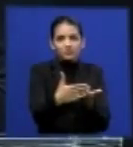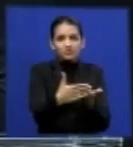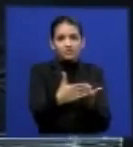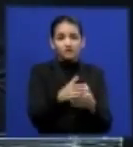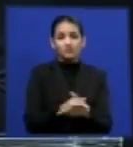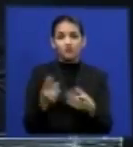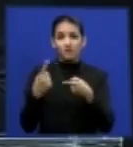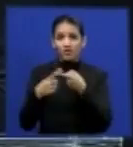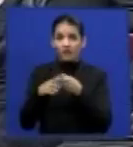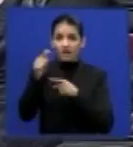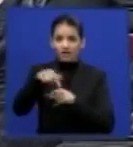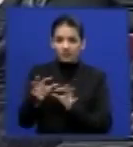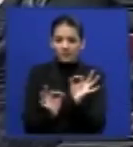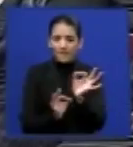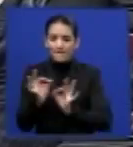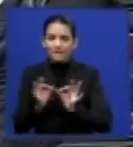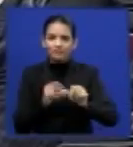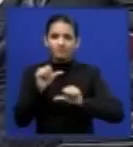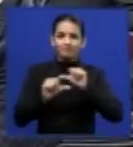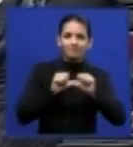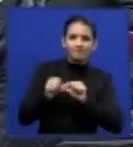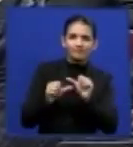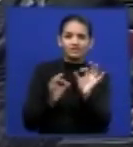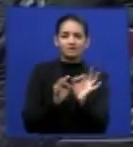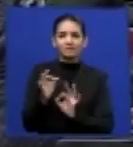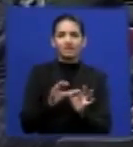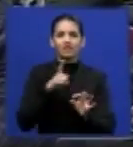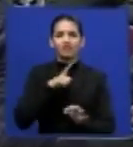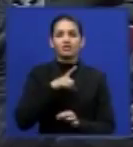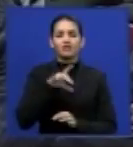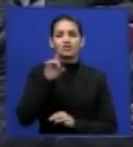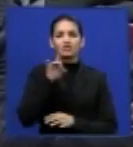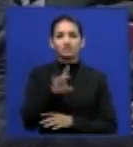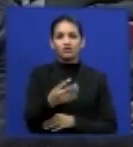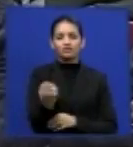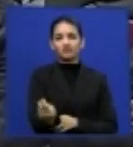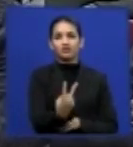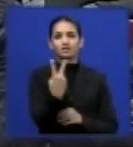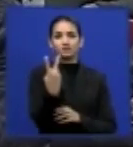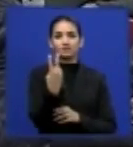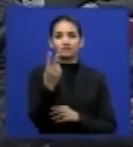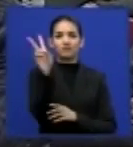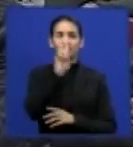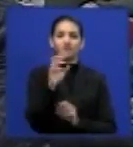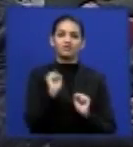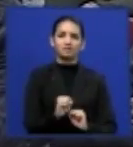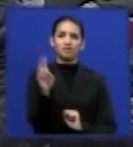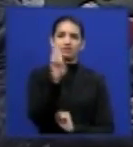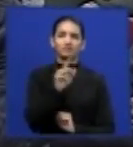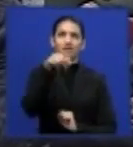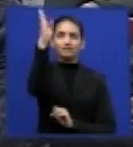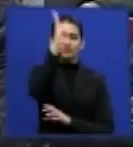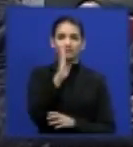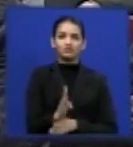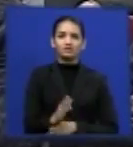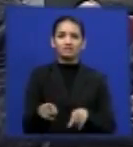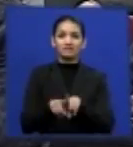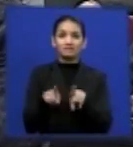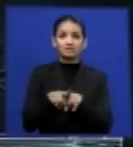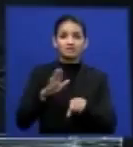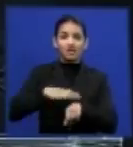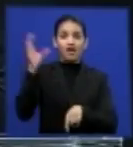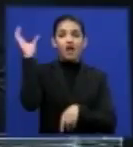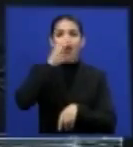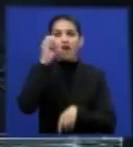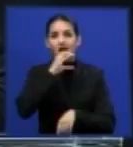Ele vai ser reformado e vai ter somente essa segunda vida no Brasil. E, mais rapidamente,